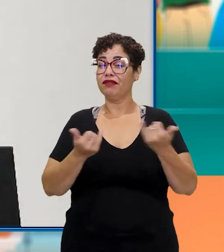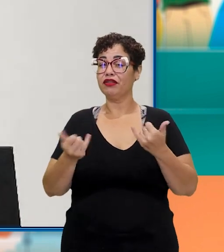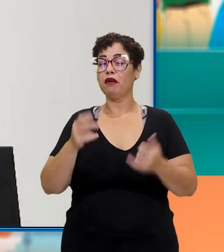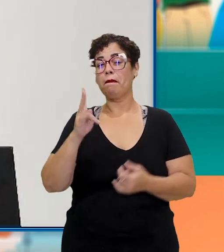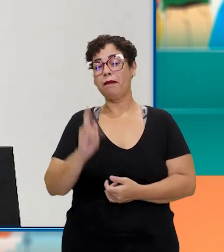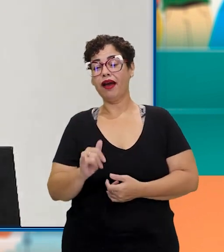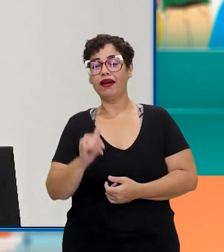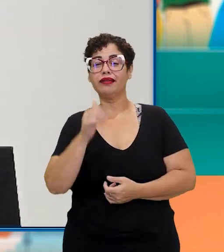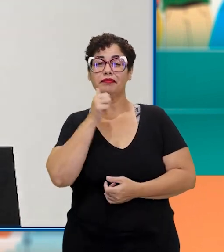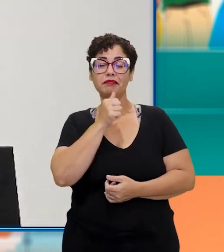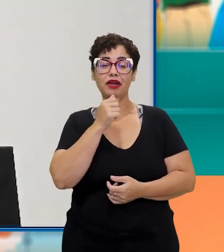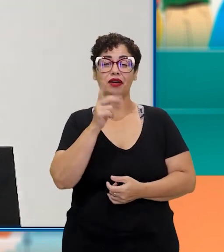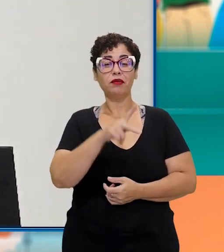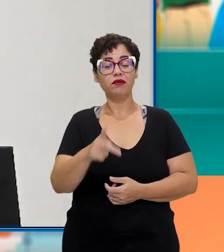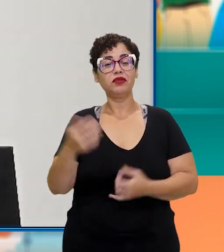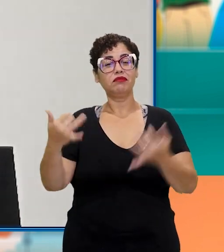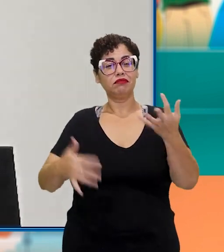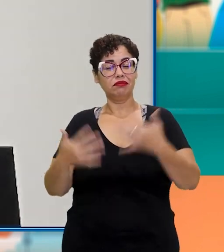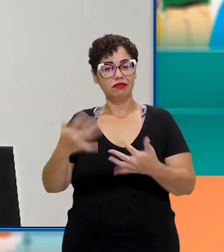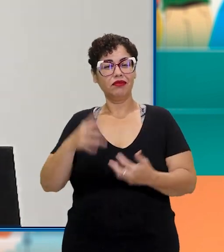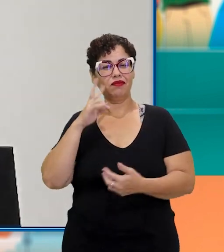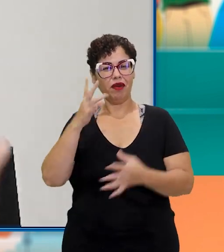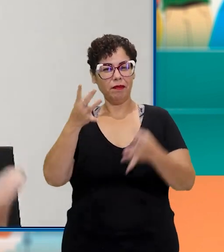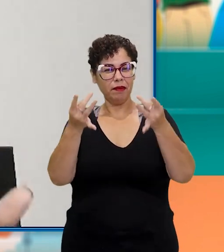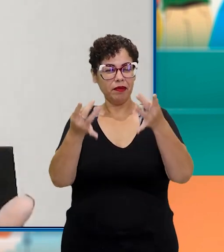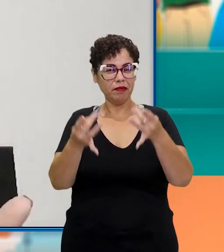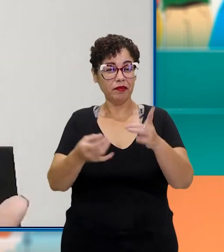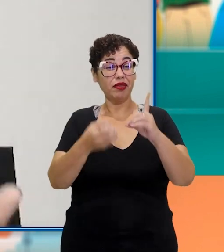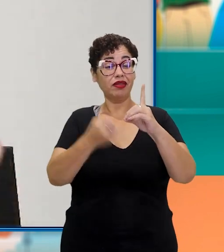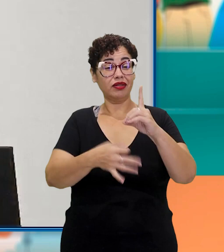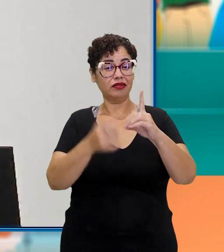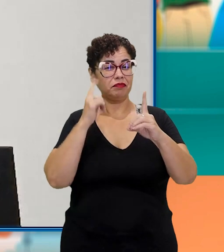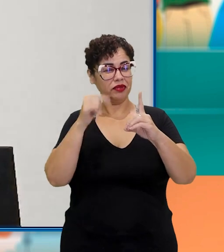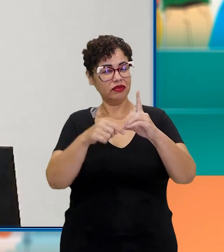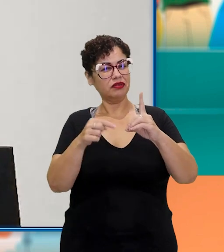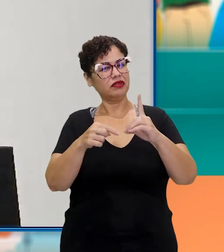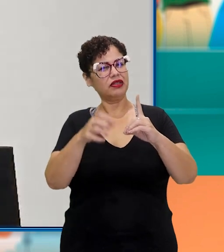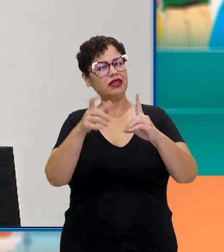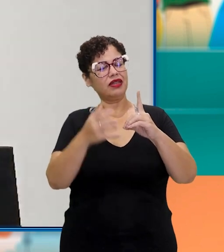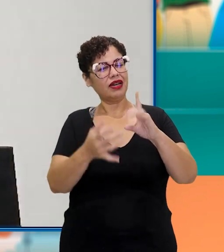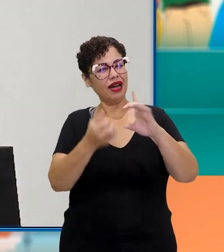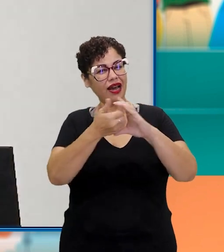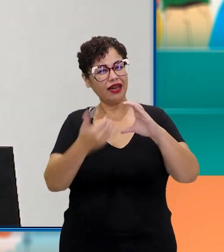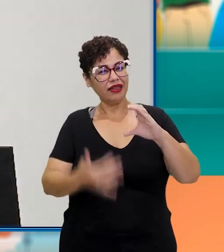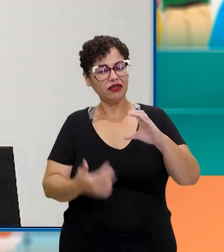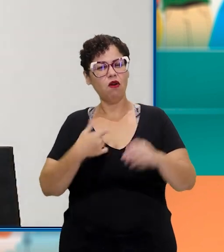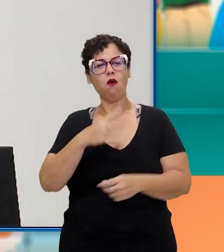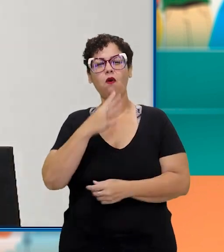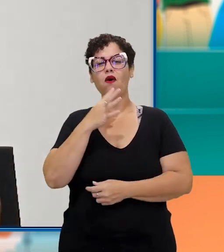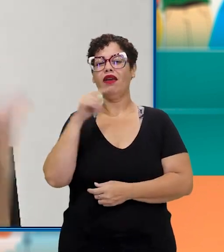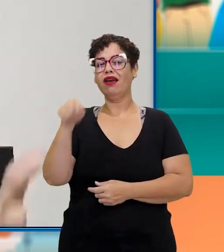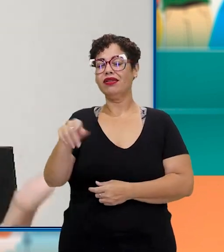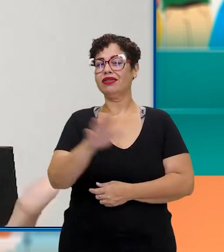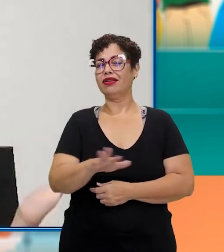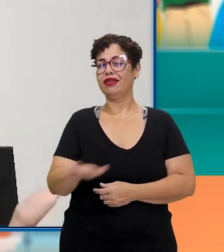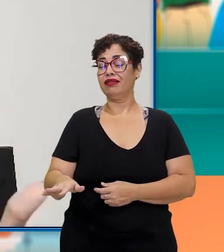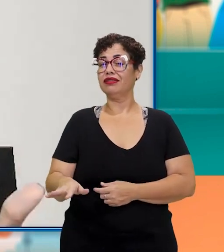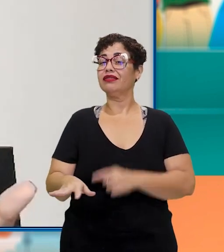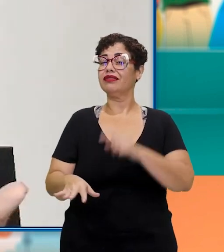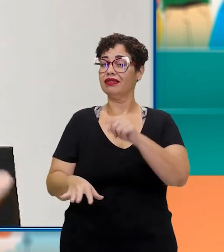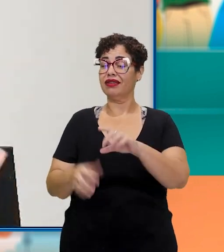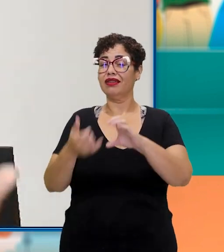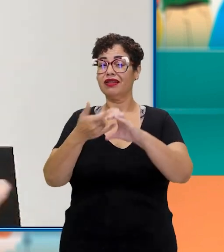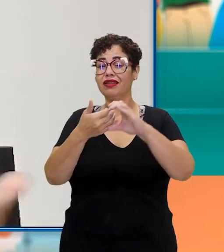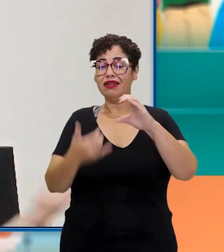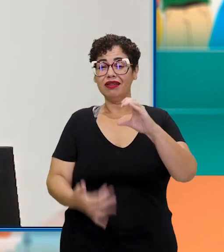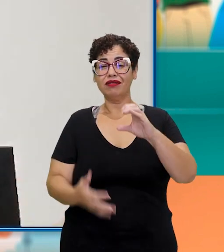de pais e educadores que escutam determinada descrição e pensam que de alguma forma eu conheço aquela